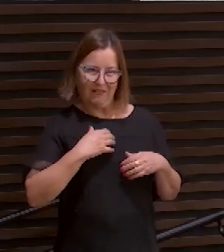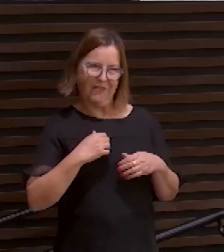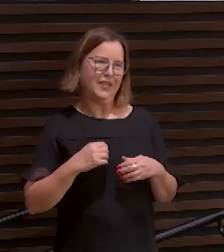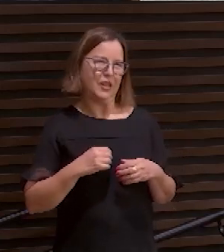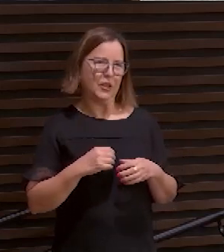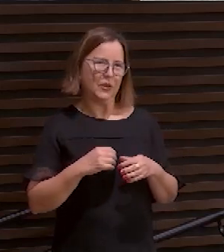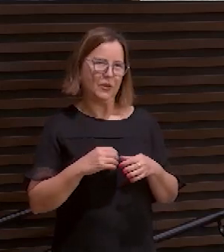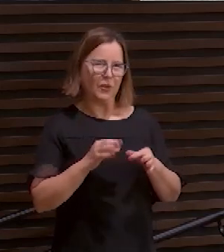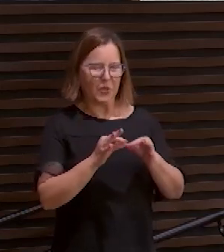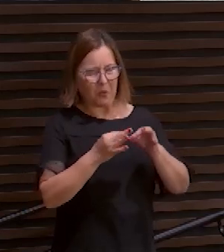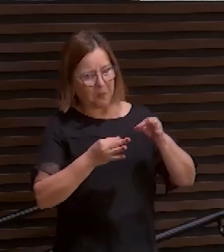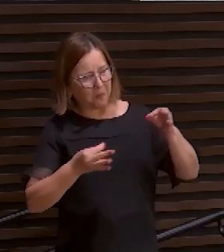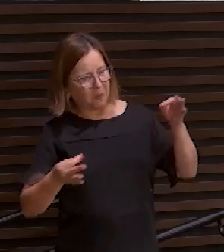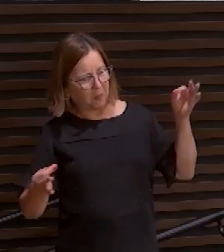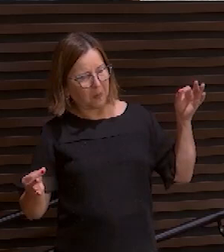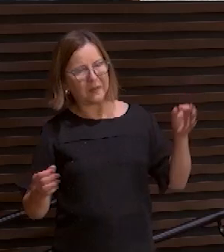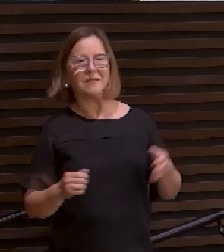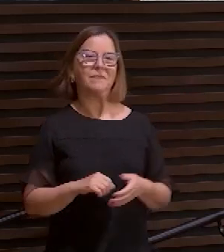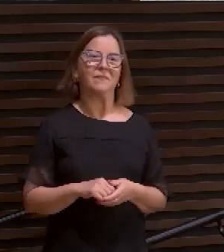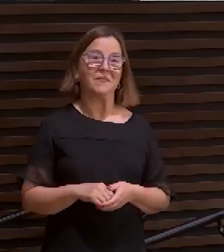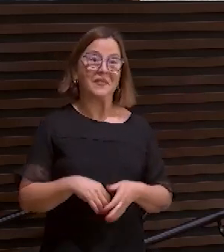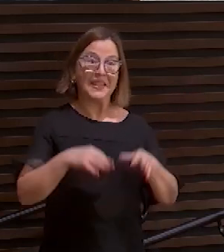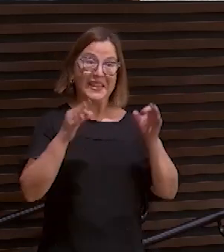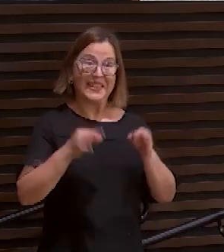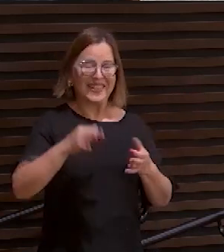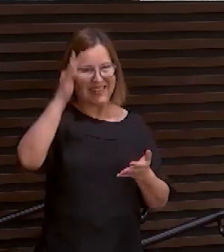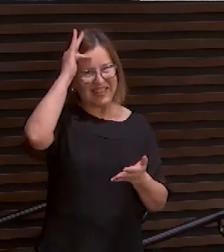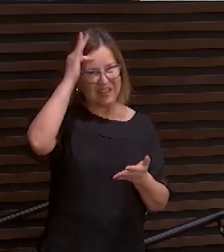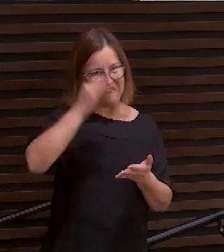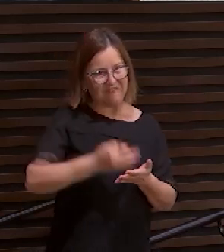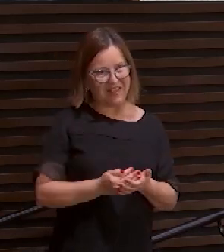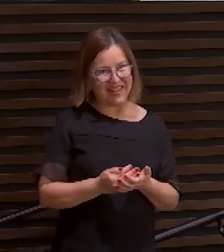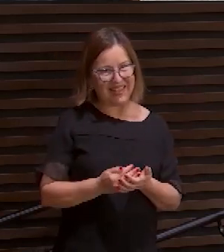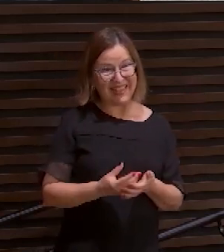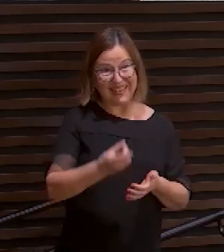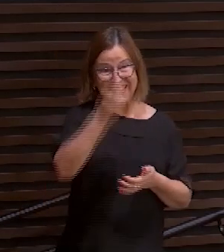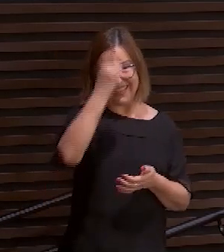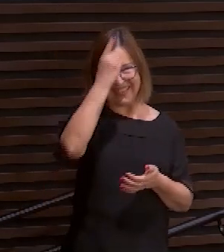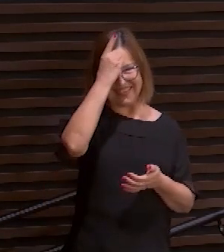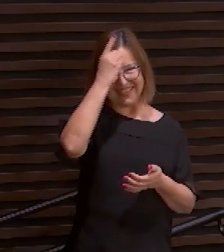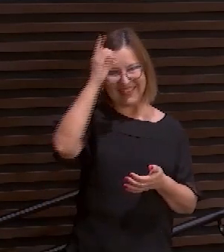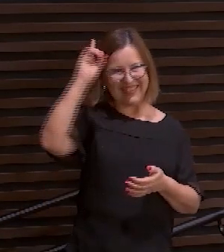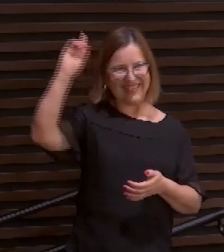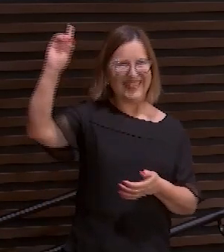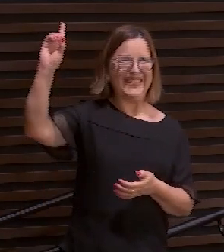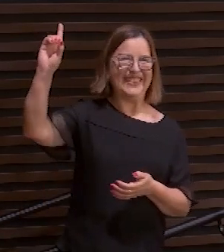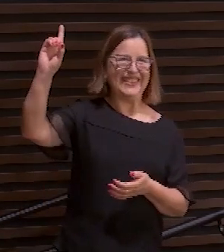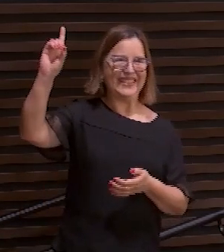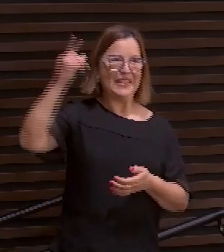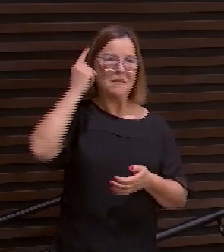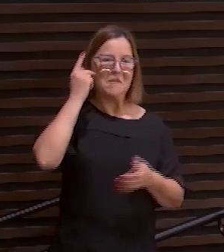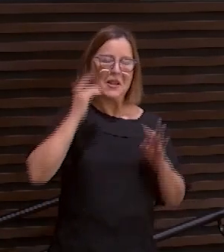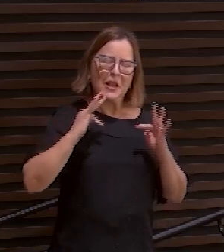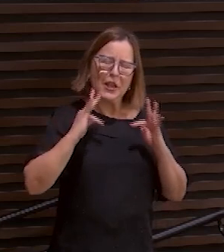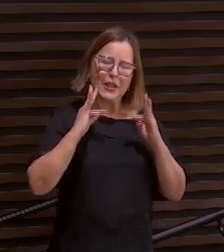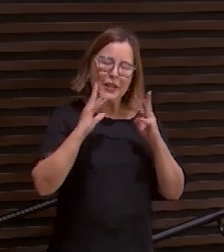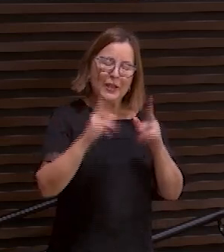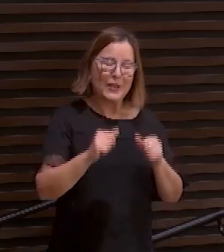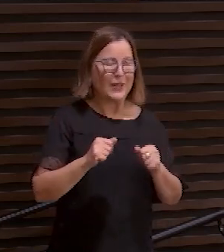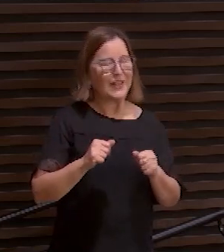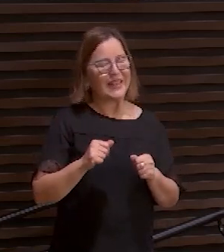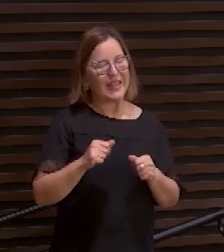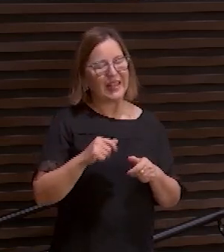Thomas Brooks. A certeza da fé é um dom de Deus para todo aquele que